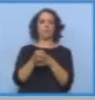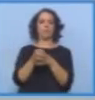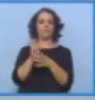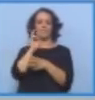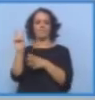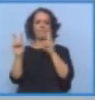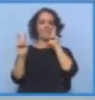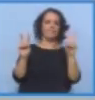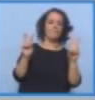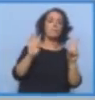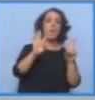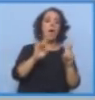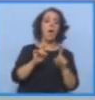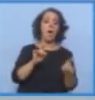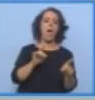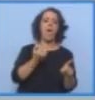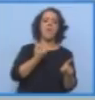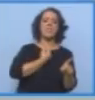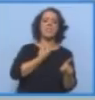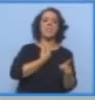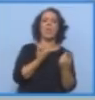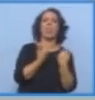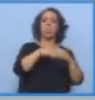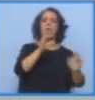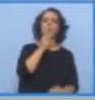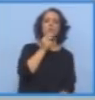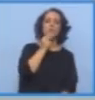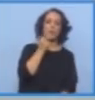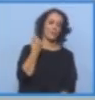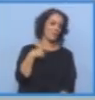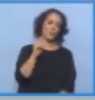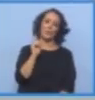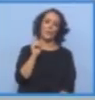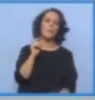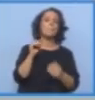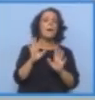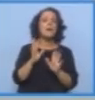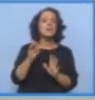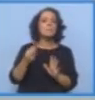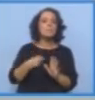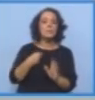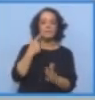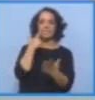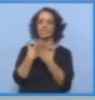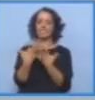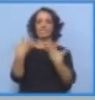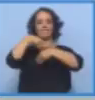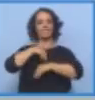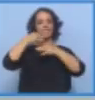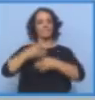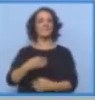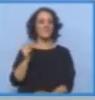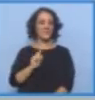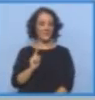quer dizer que uns deixassem a sua identidade judaica, mas não se preocupavam muito em testemunhá-la, em vivê-la. E, portanto,